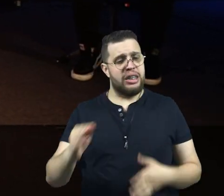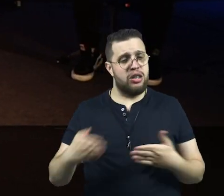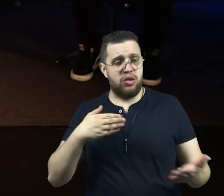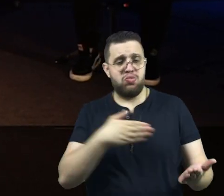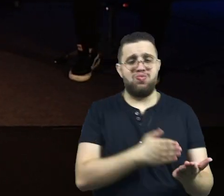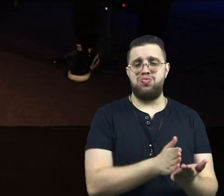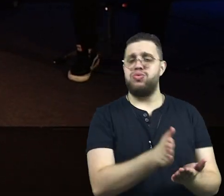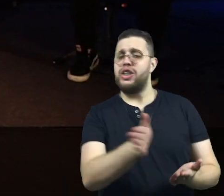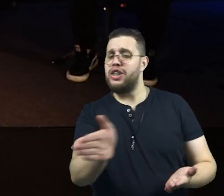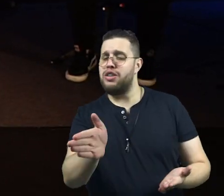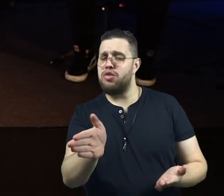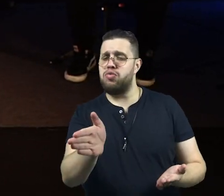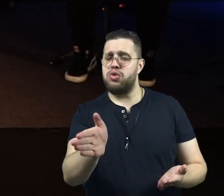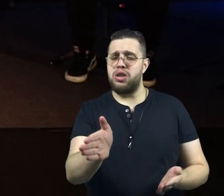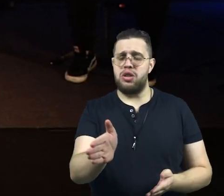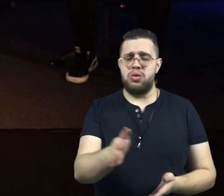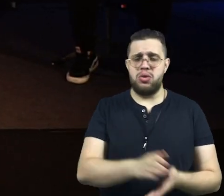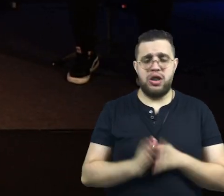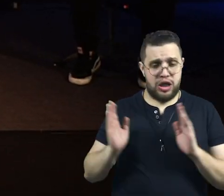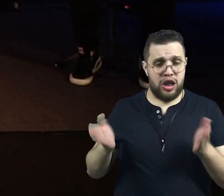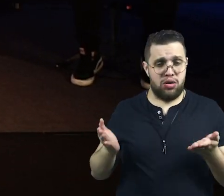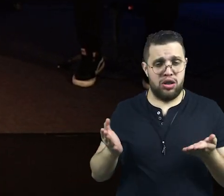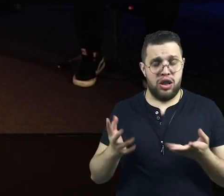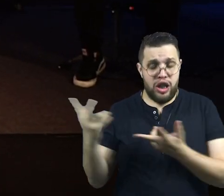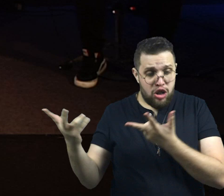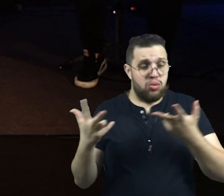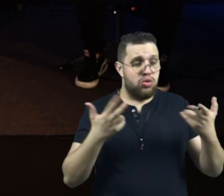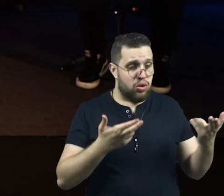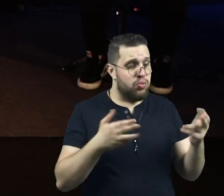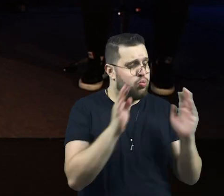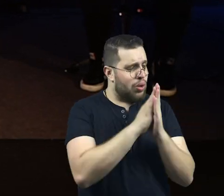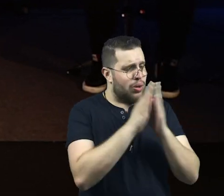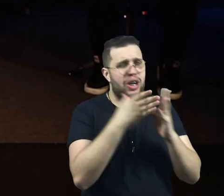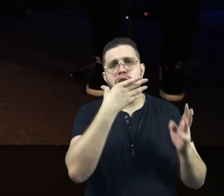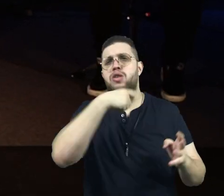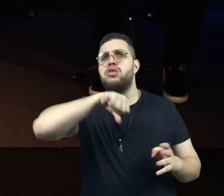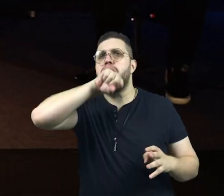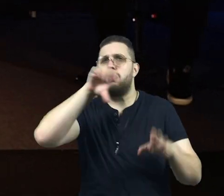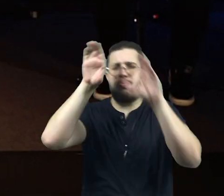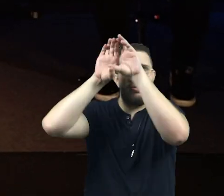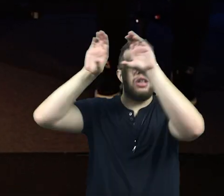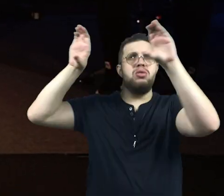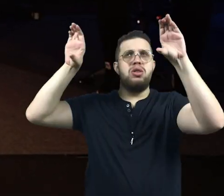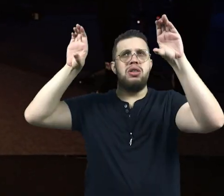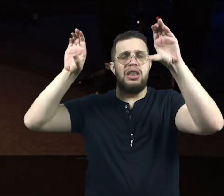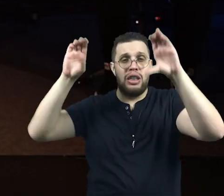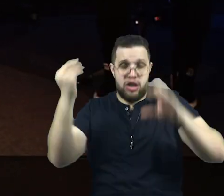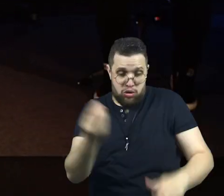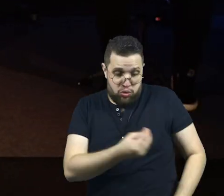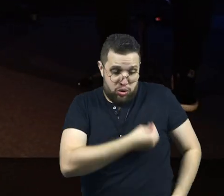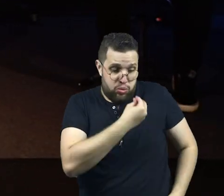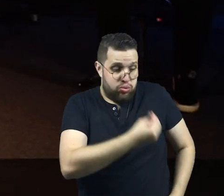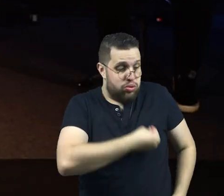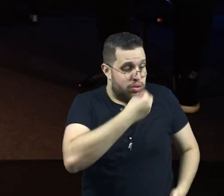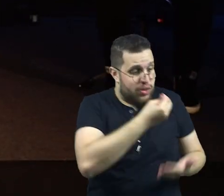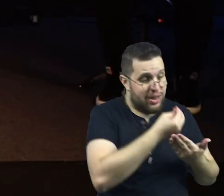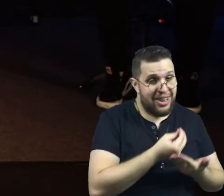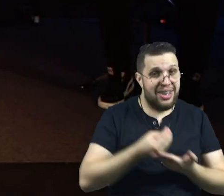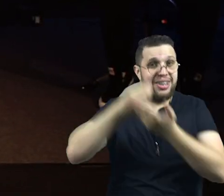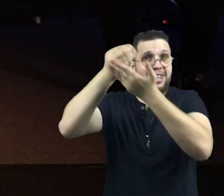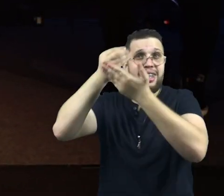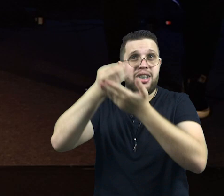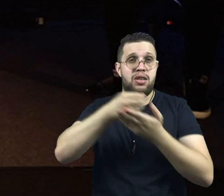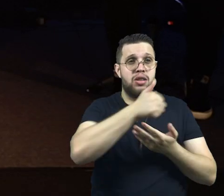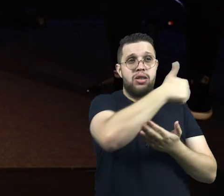sei, mas eu te convido a fazer uma oração sincera com o seu Pai Celestial, entregando 100% da sua vida e do